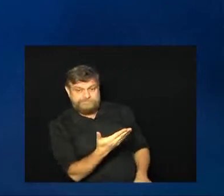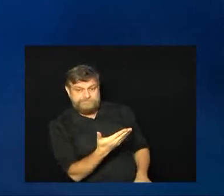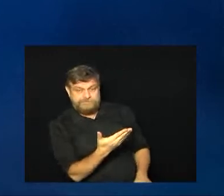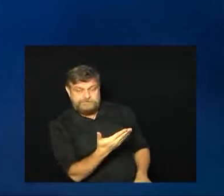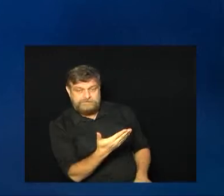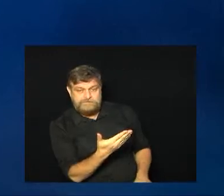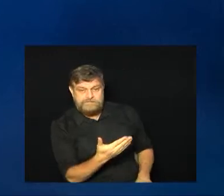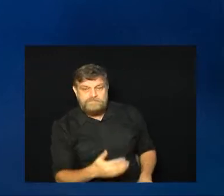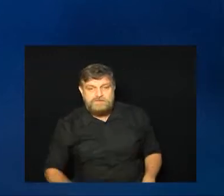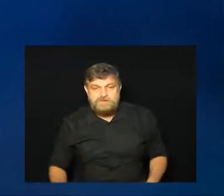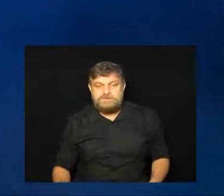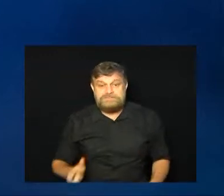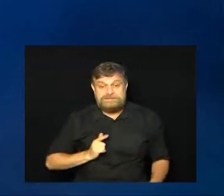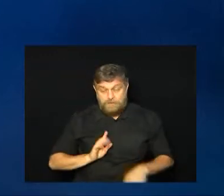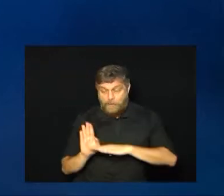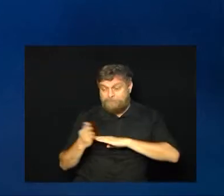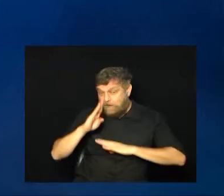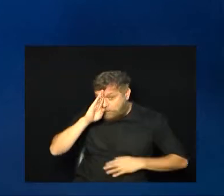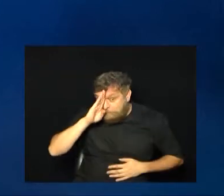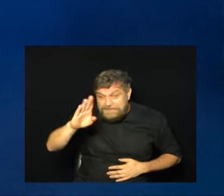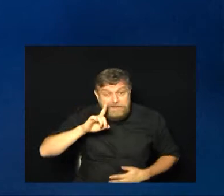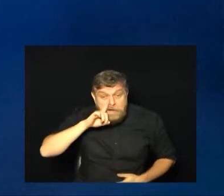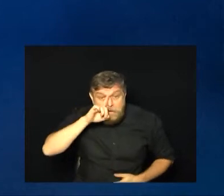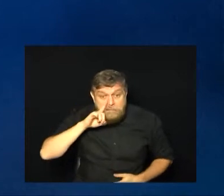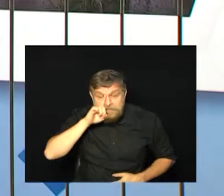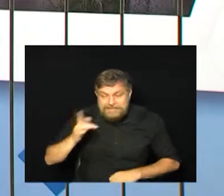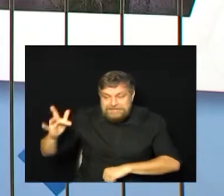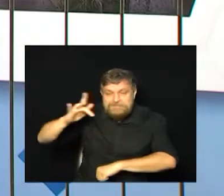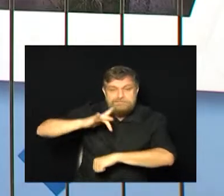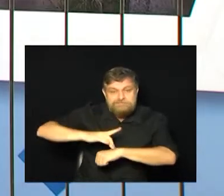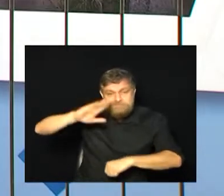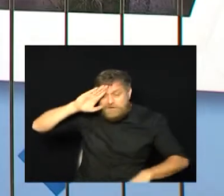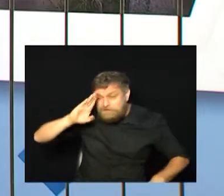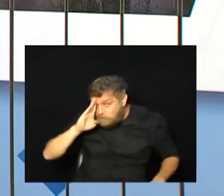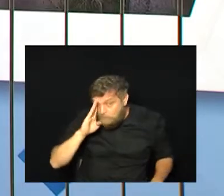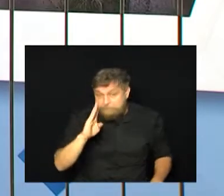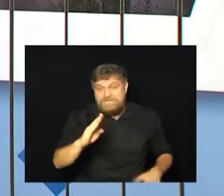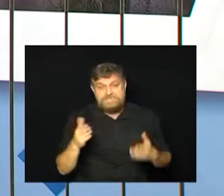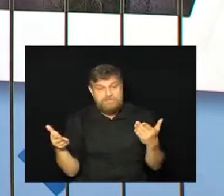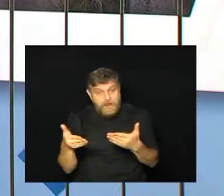Santo Antônio. São aí os bairros de risco de transmissão de dengue, os principais hoje